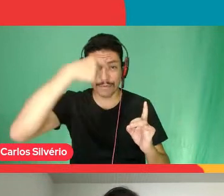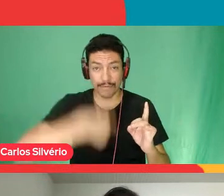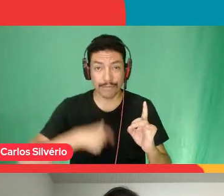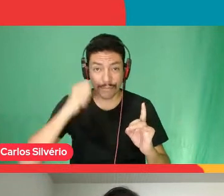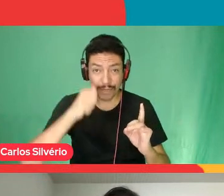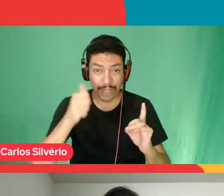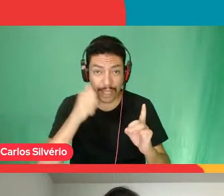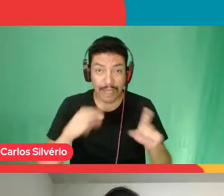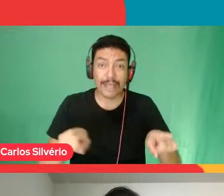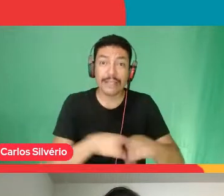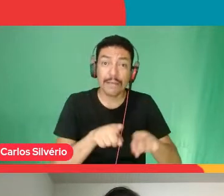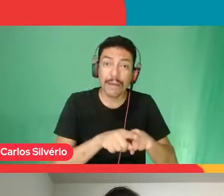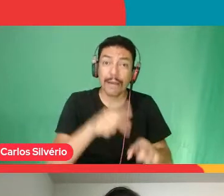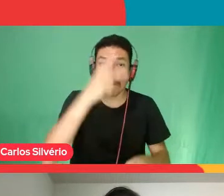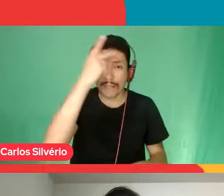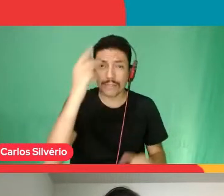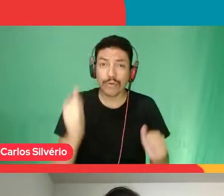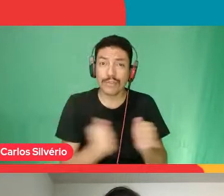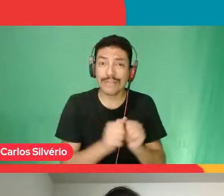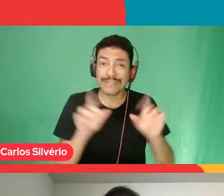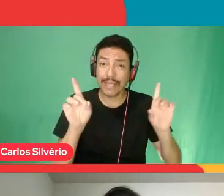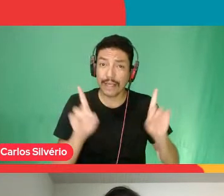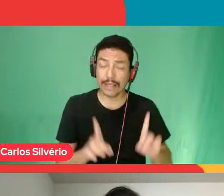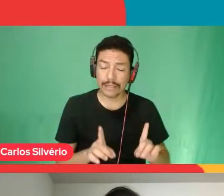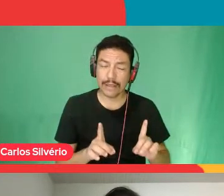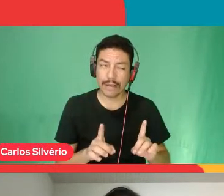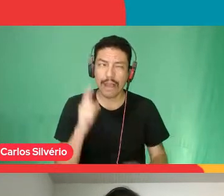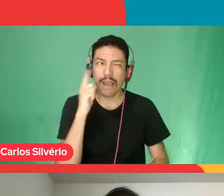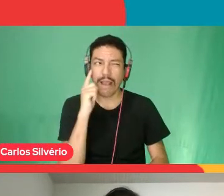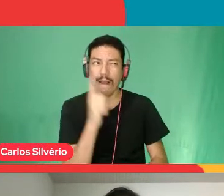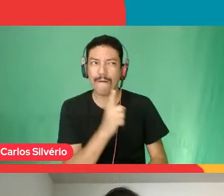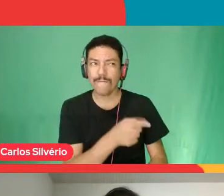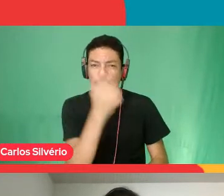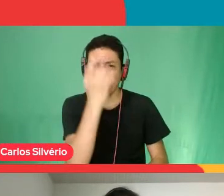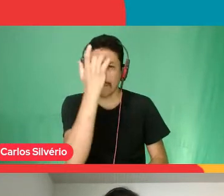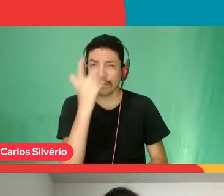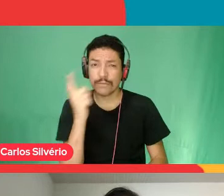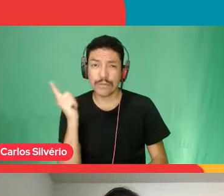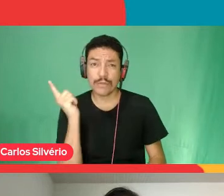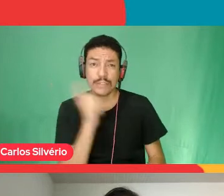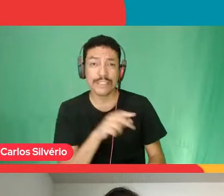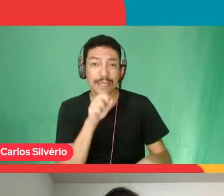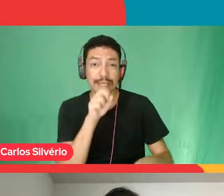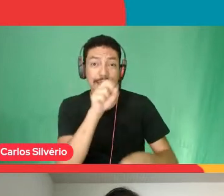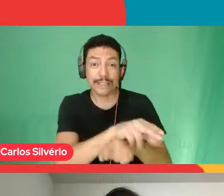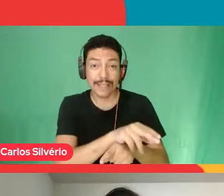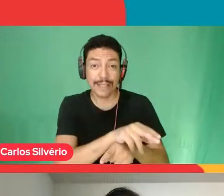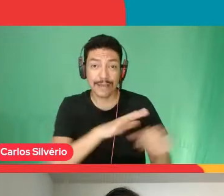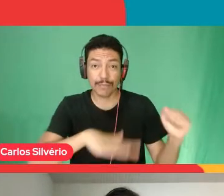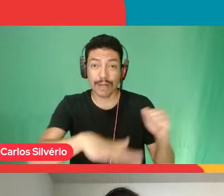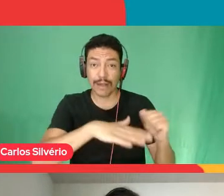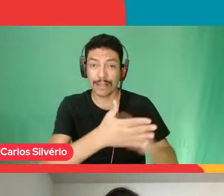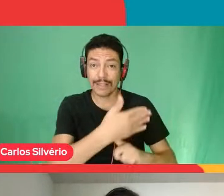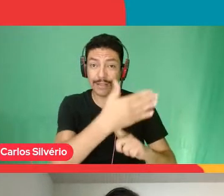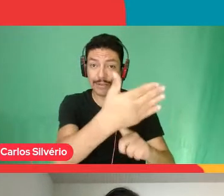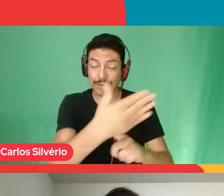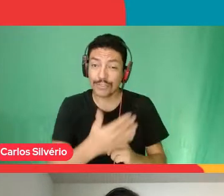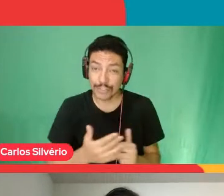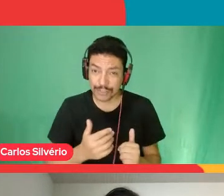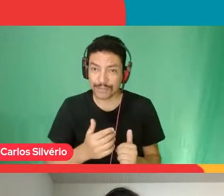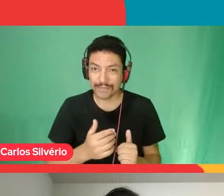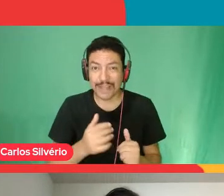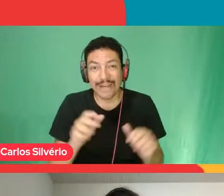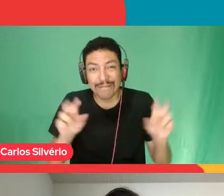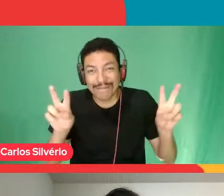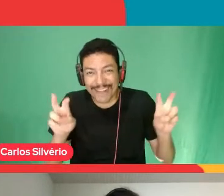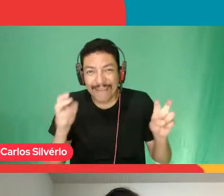deficiência. Talvez seria mais fácil para eu conseguir entrar nesse mercado. Mais fácil, estou usando uma força de